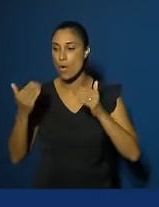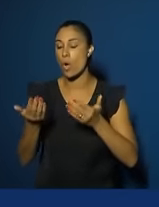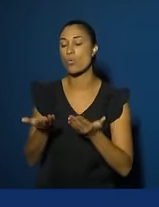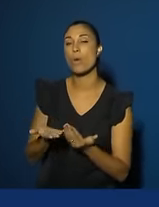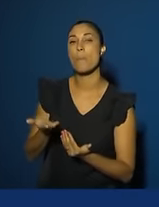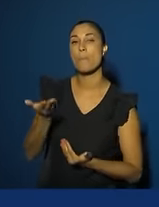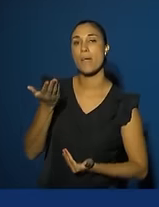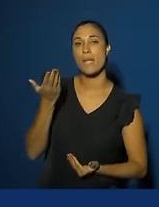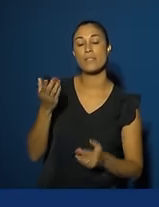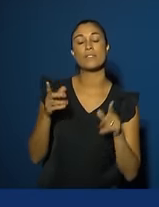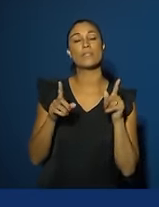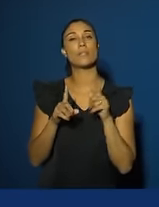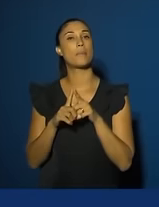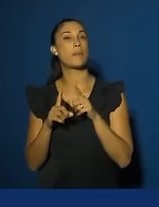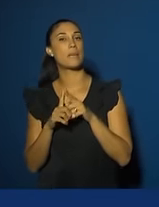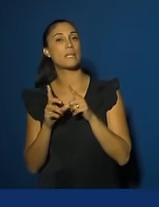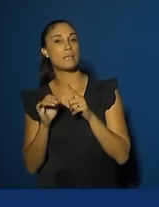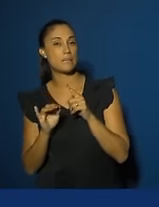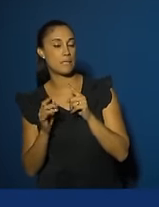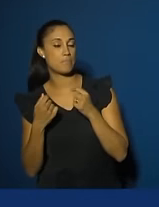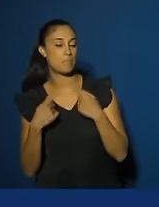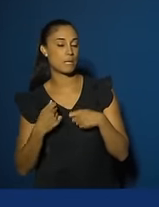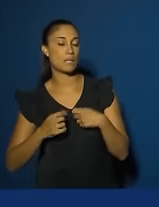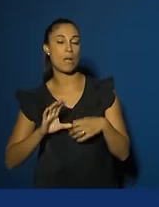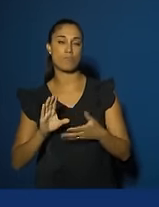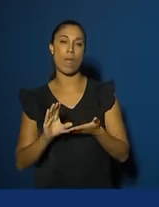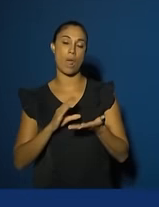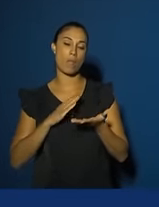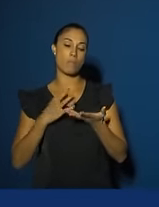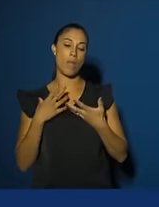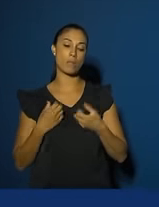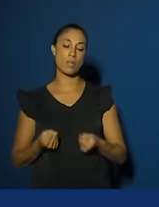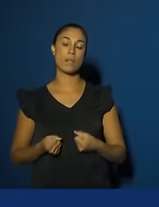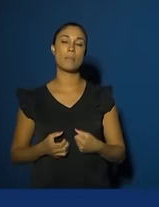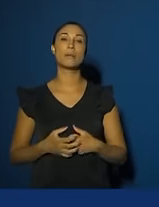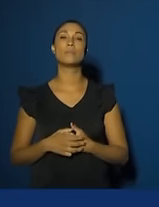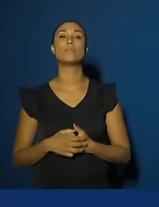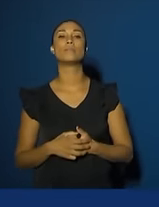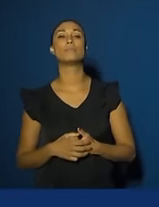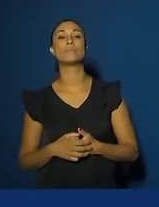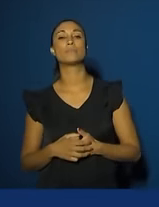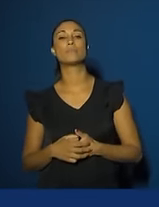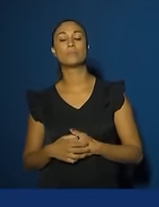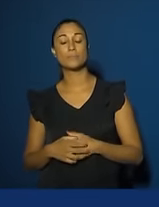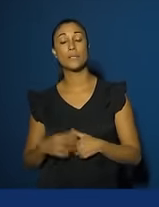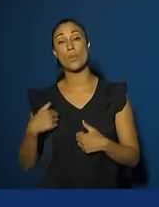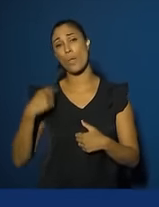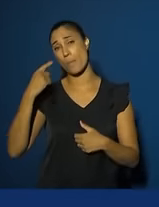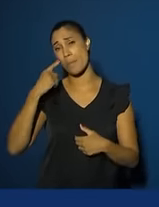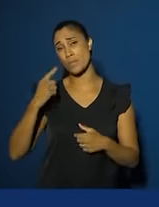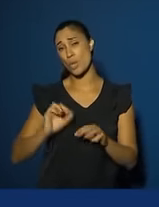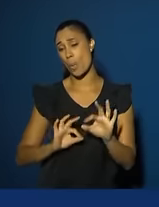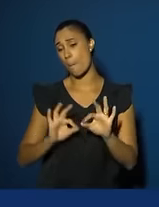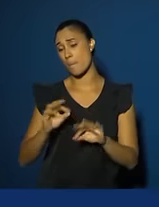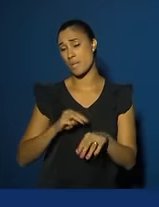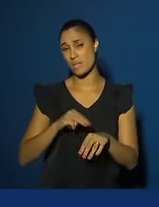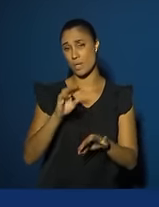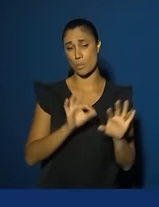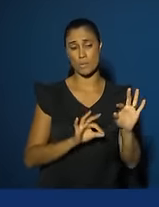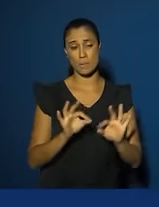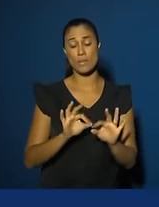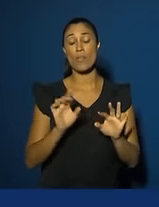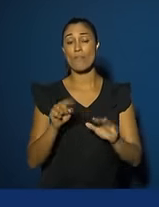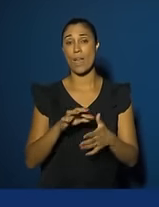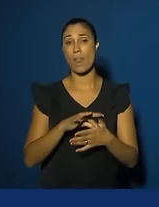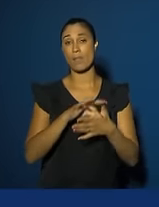aumente com que Quem precisa receba Então esse é um trabalho que eu que eu penso que o ministério do planejamento vai